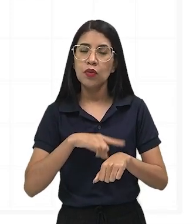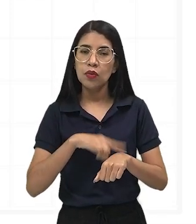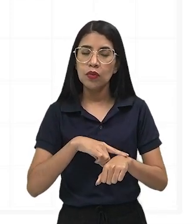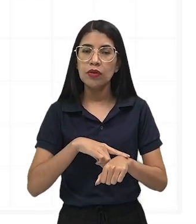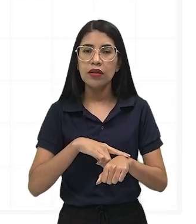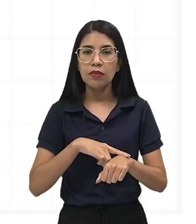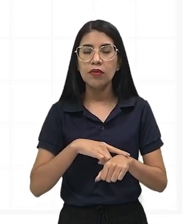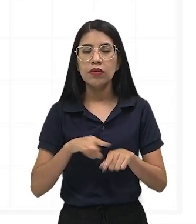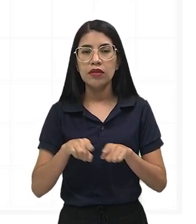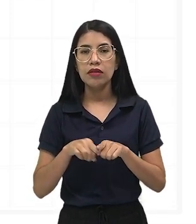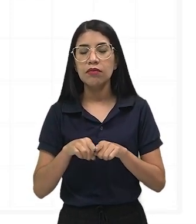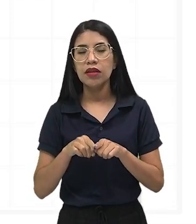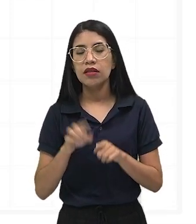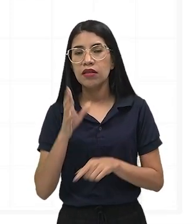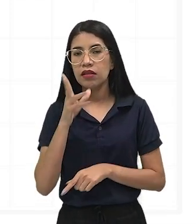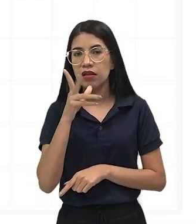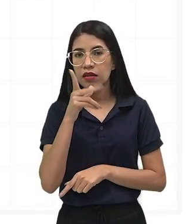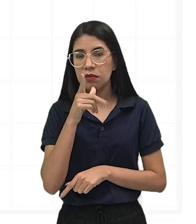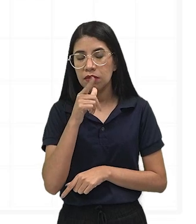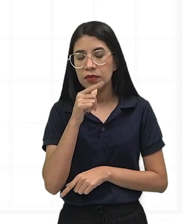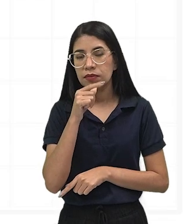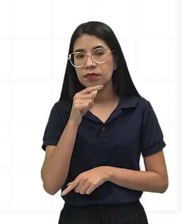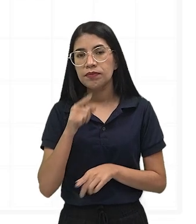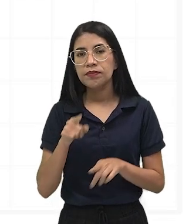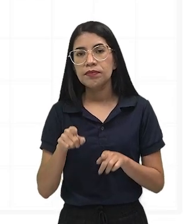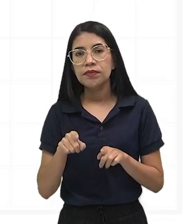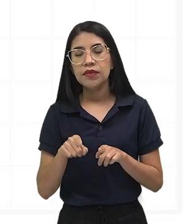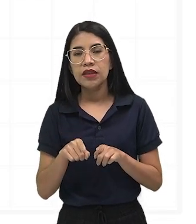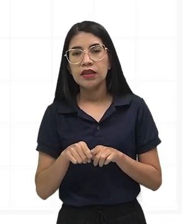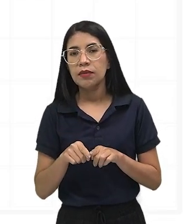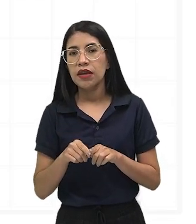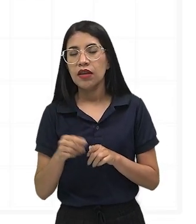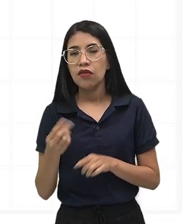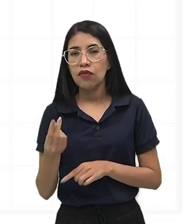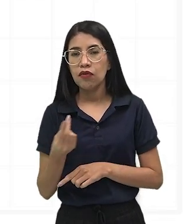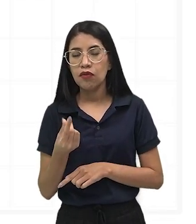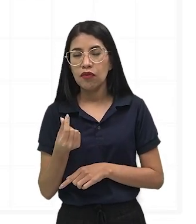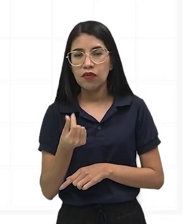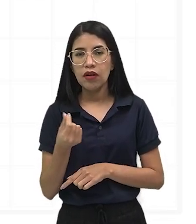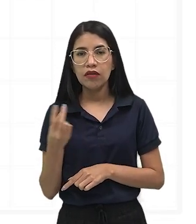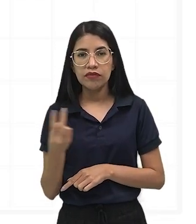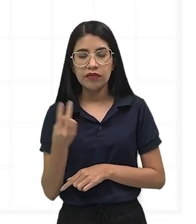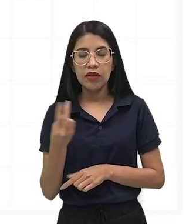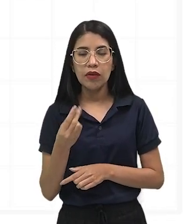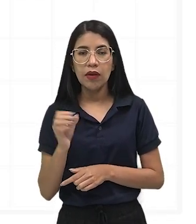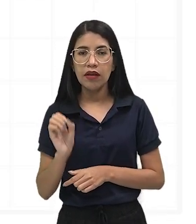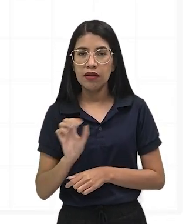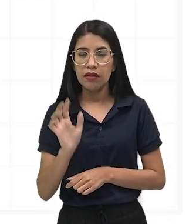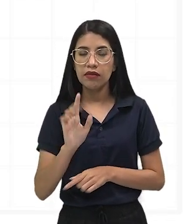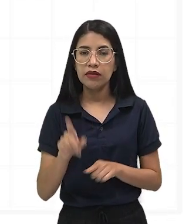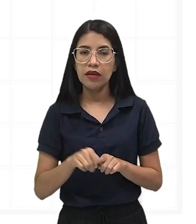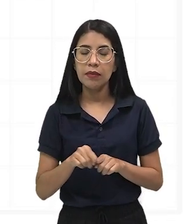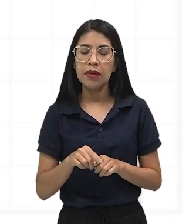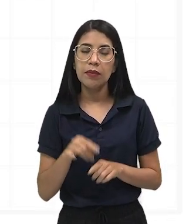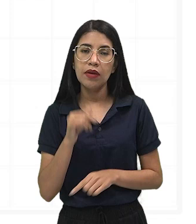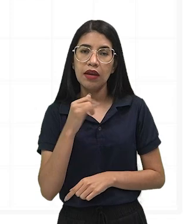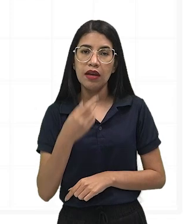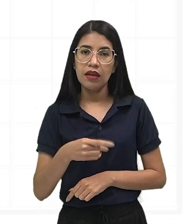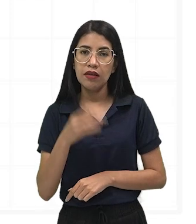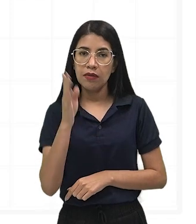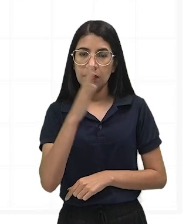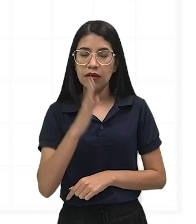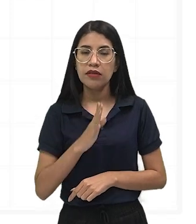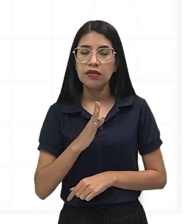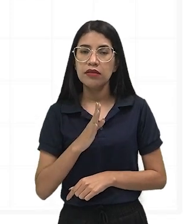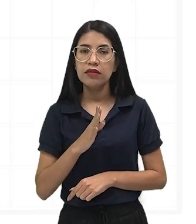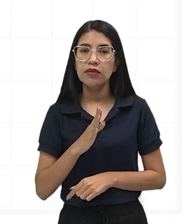e recursos. E pode não, né? Ele é, né? Ela é, no caso do país aqui, né? O